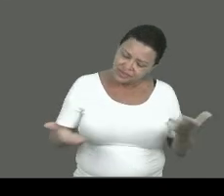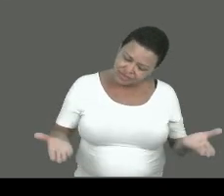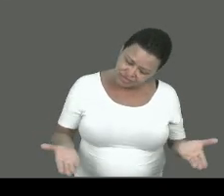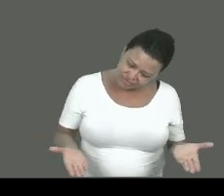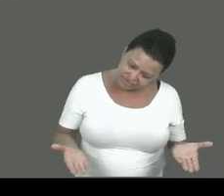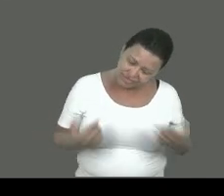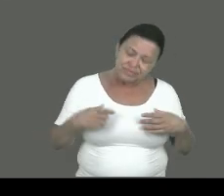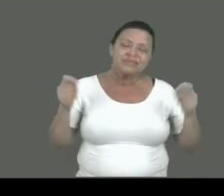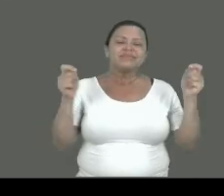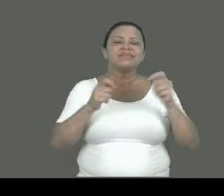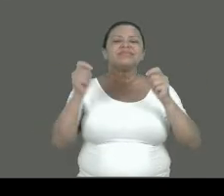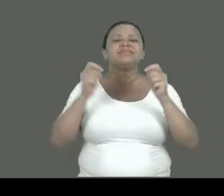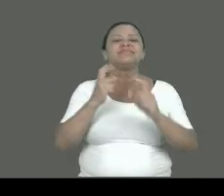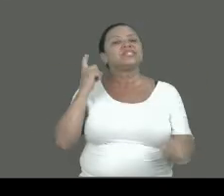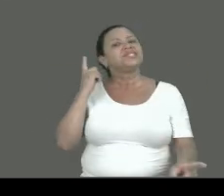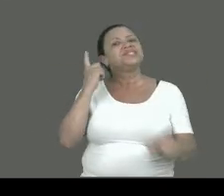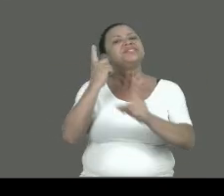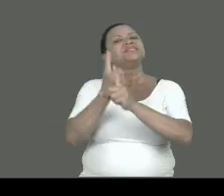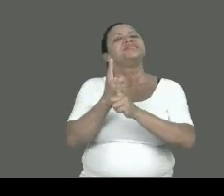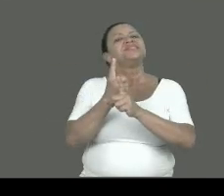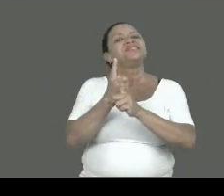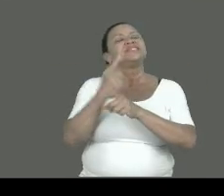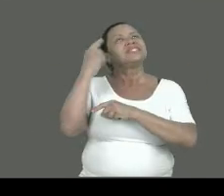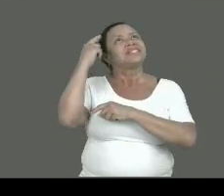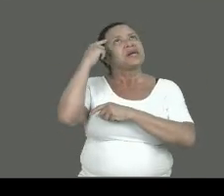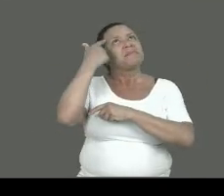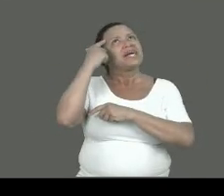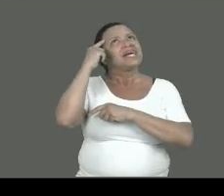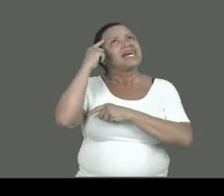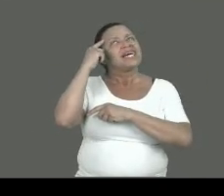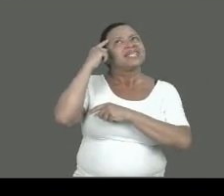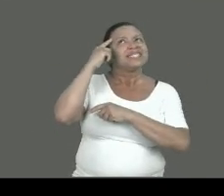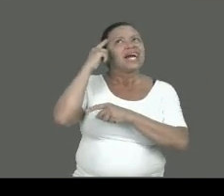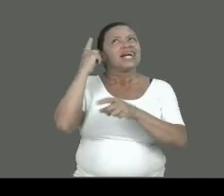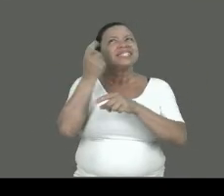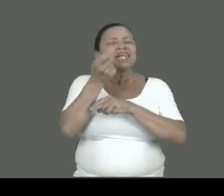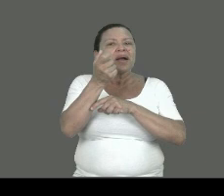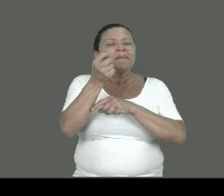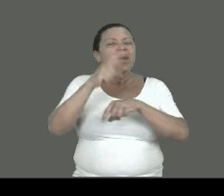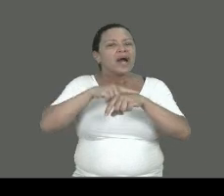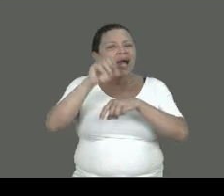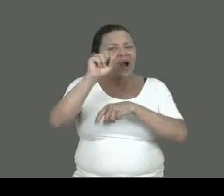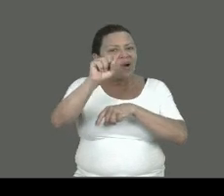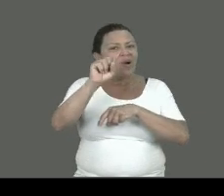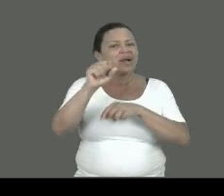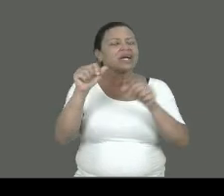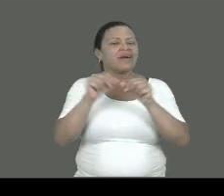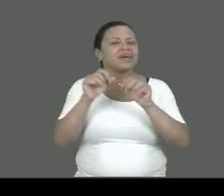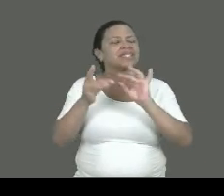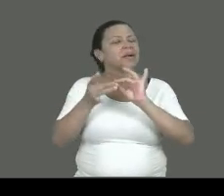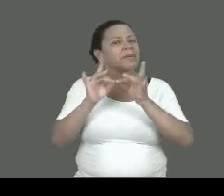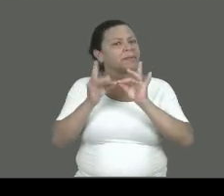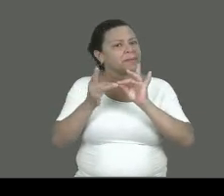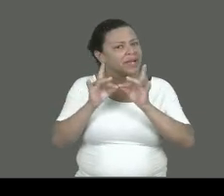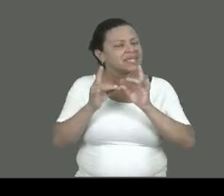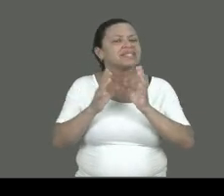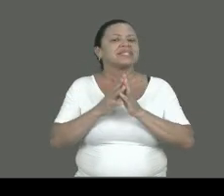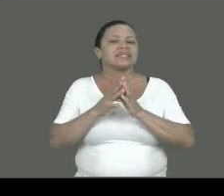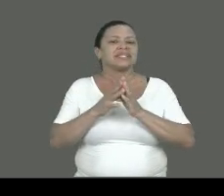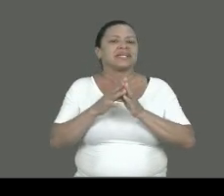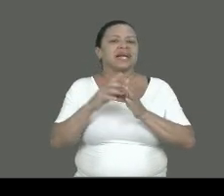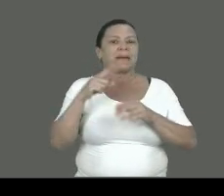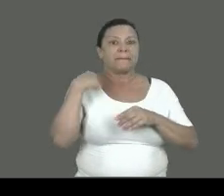e possamos nos reencontrar e nos unir em pensamento daqui a pouco, às 8 da noite, fazendo uma prece pela